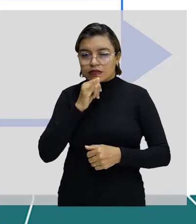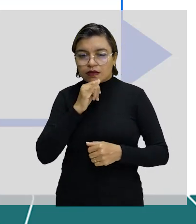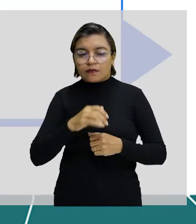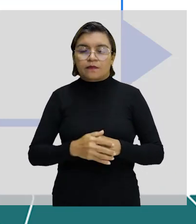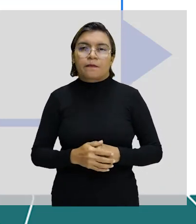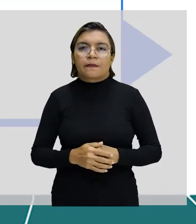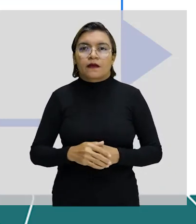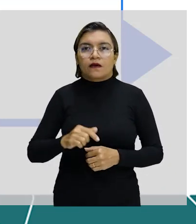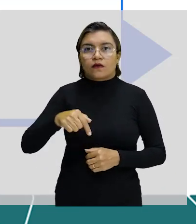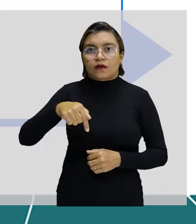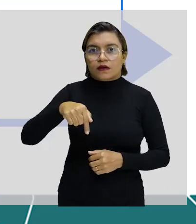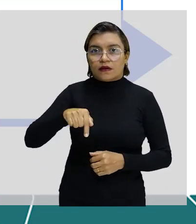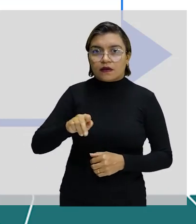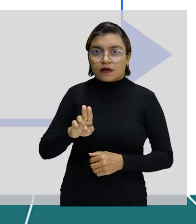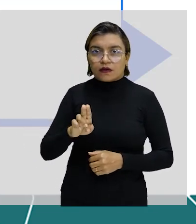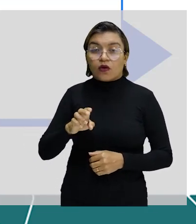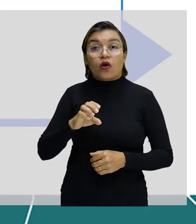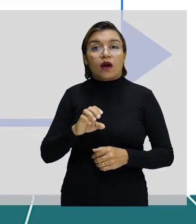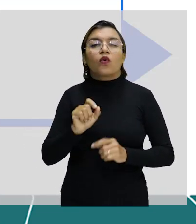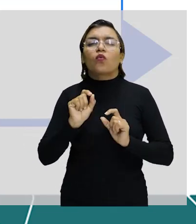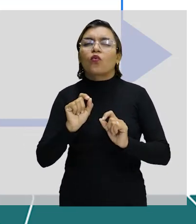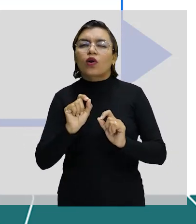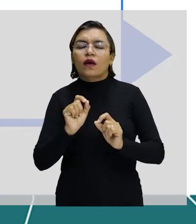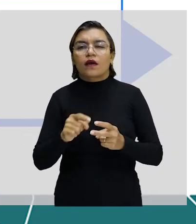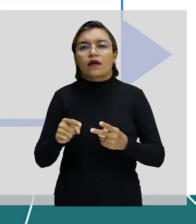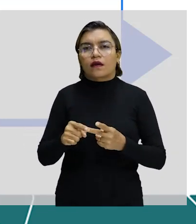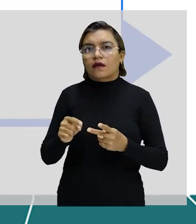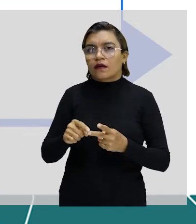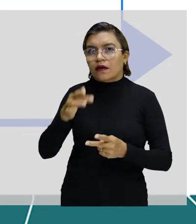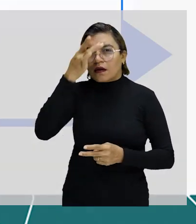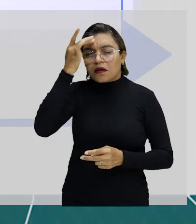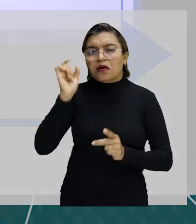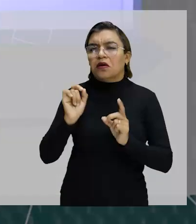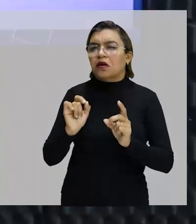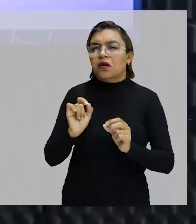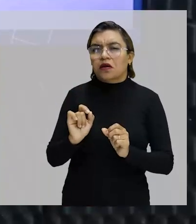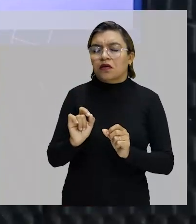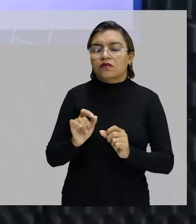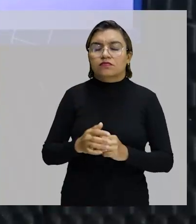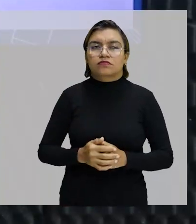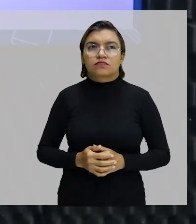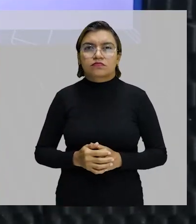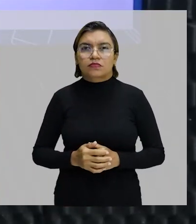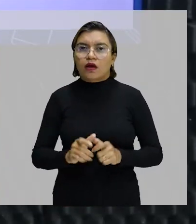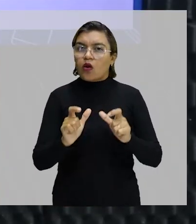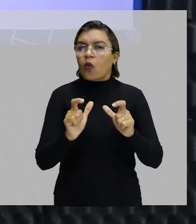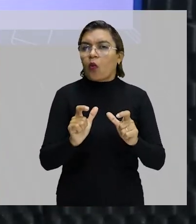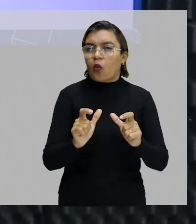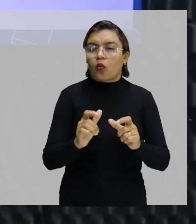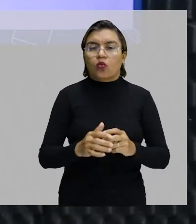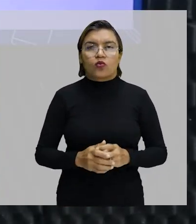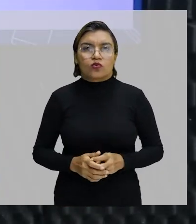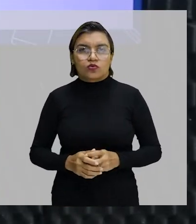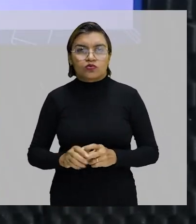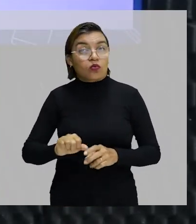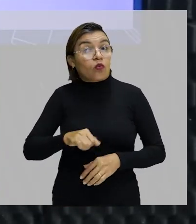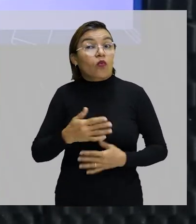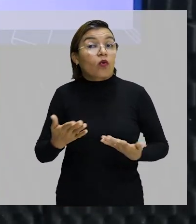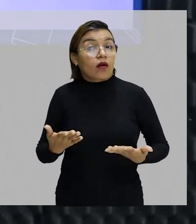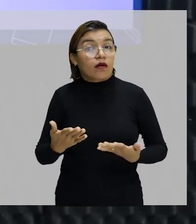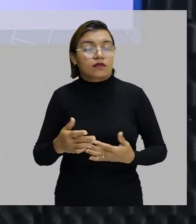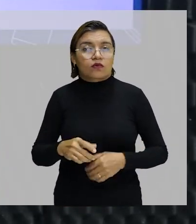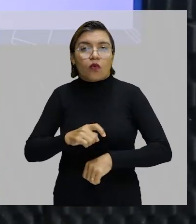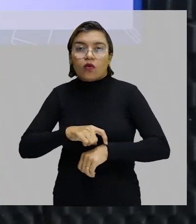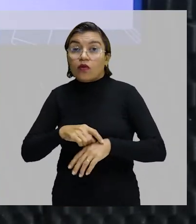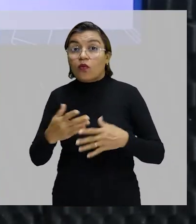O que, quem, quando, onde, tá? What, where, who, how.